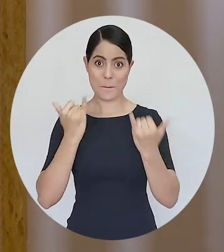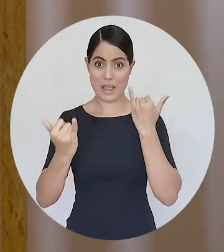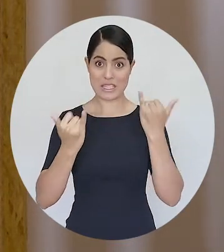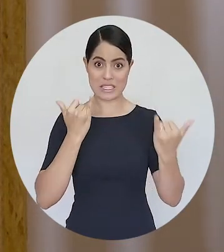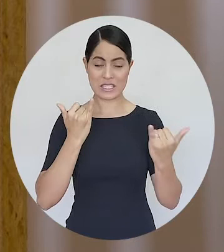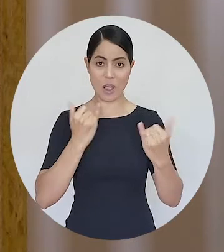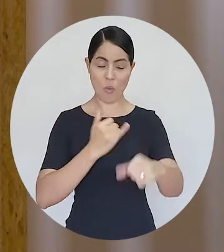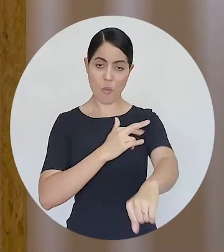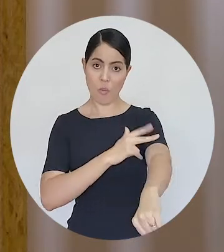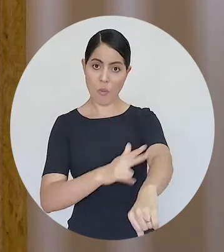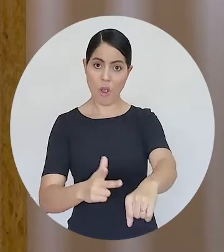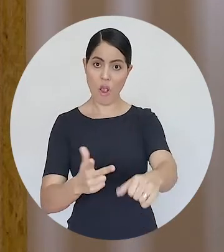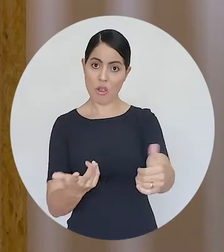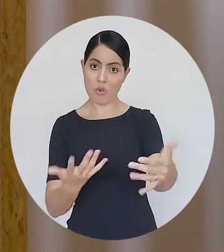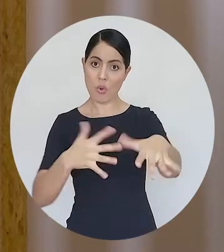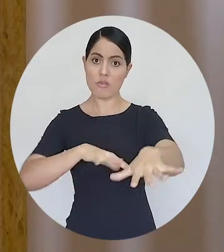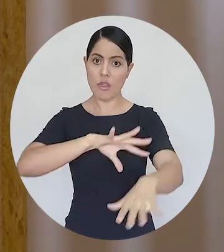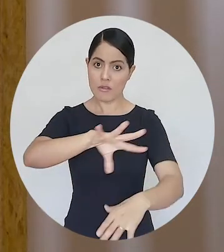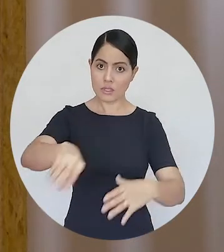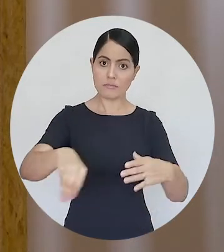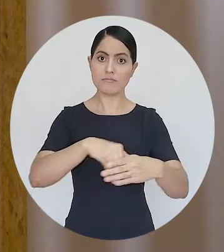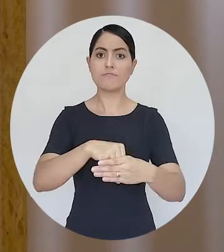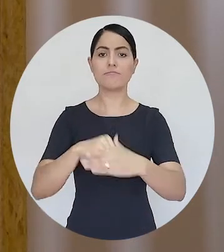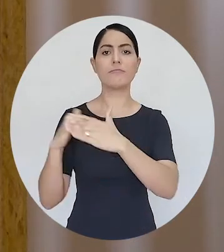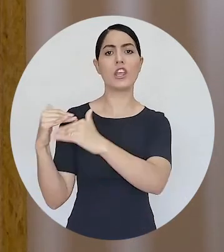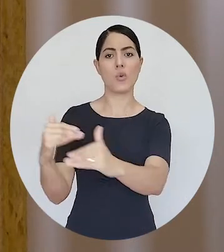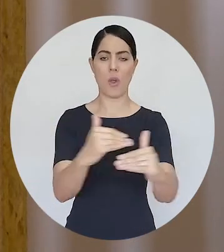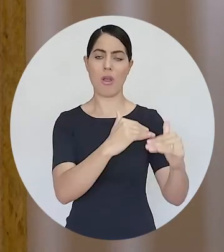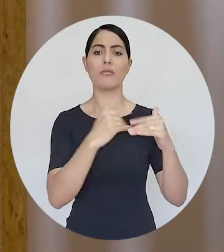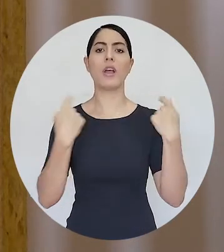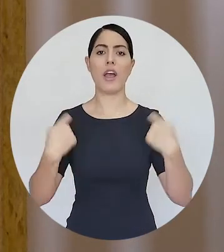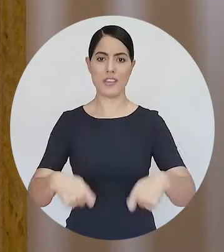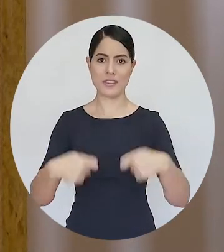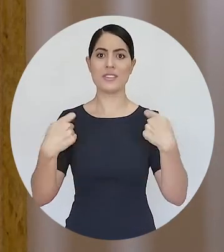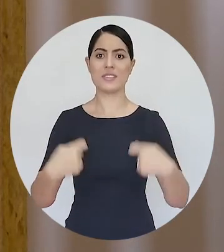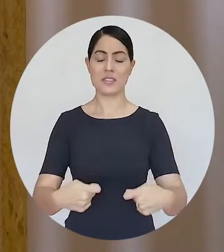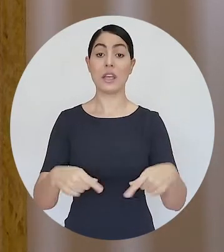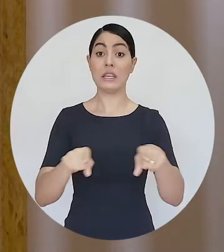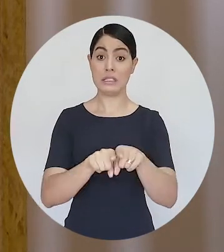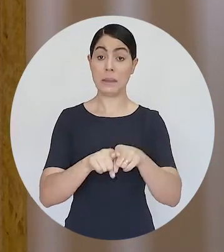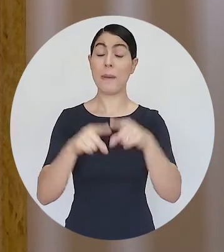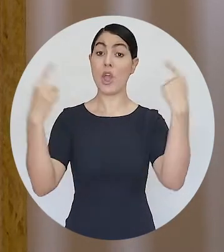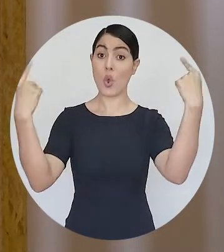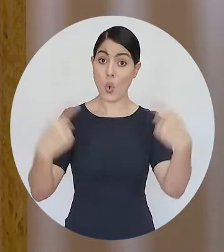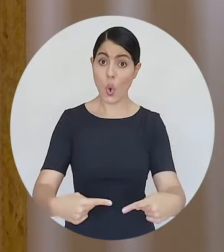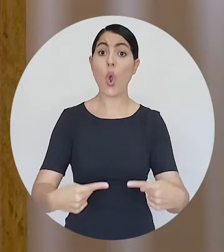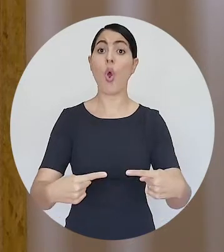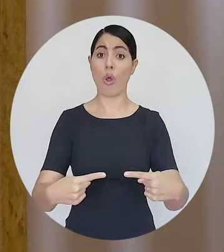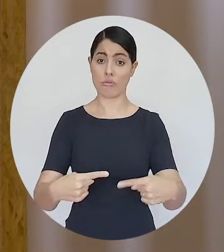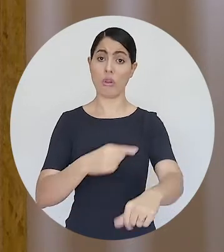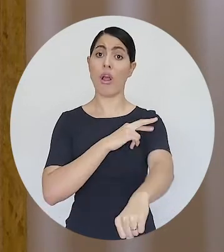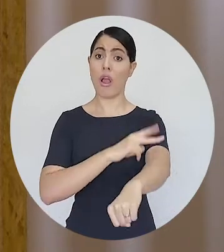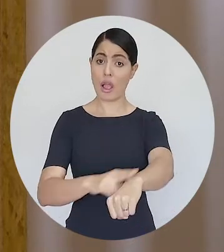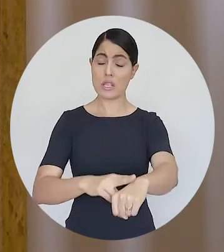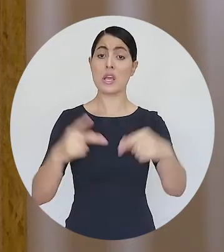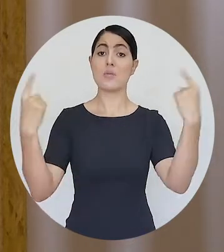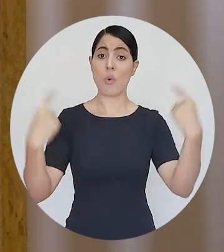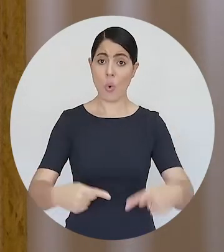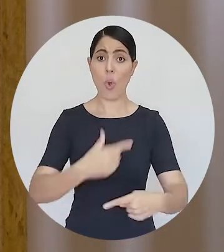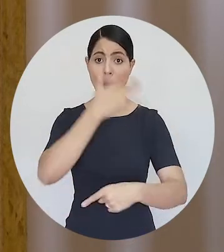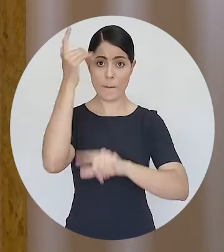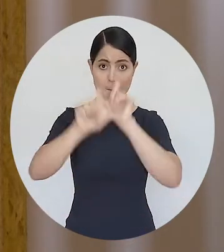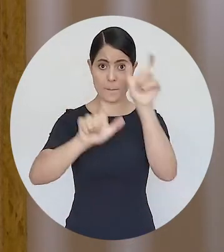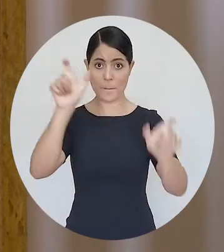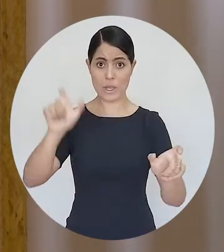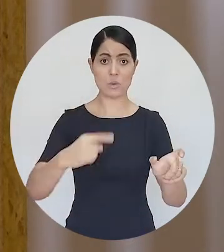informações, realizar ações inclusivas e de promoção da igualdade, bem como combater o racismo contra as advogadas e